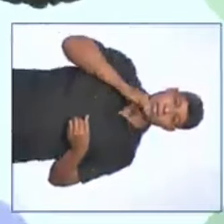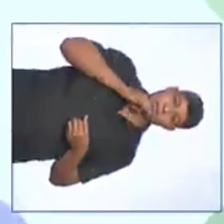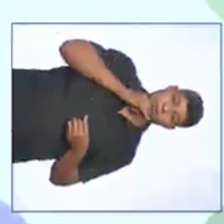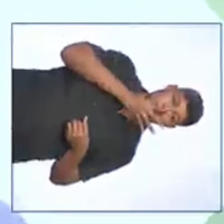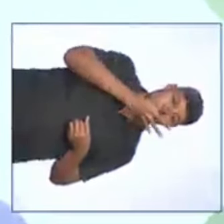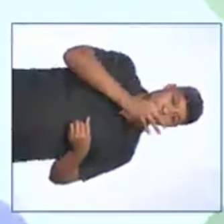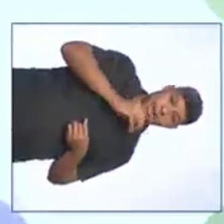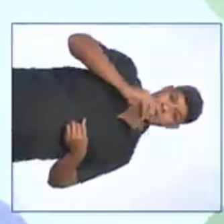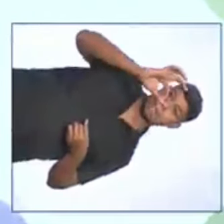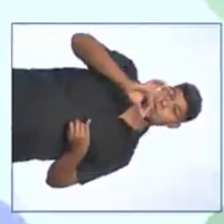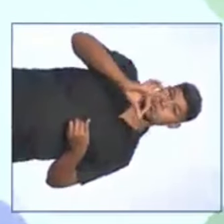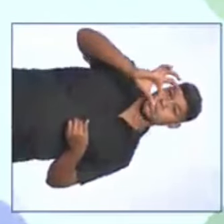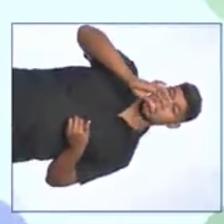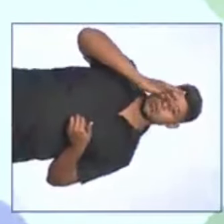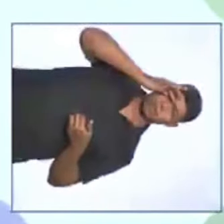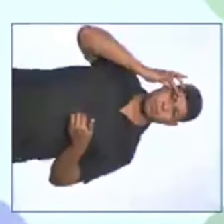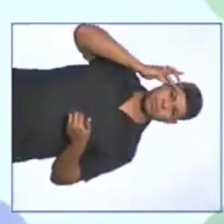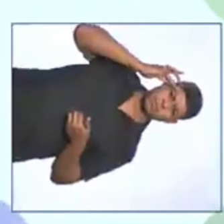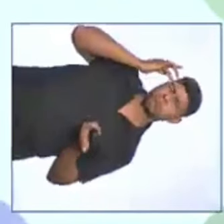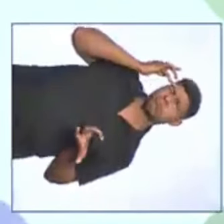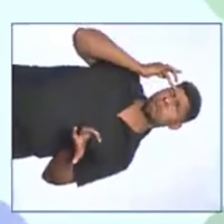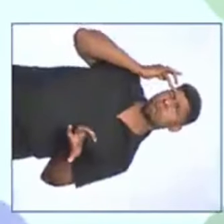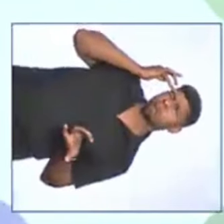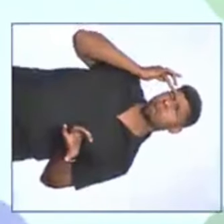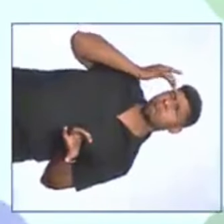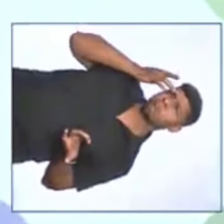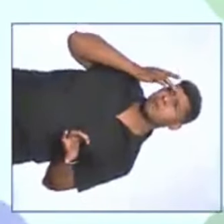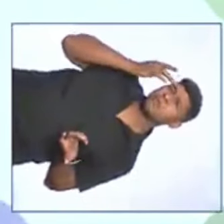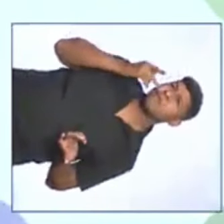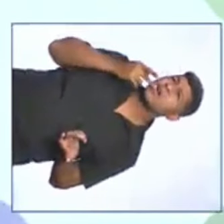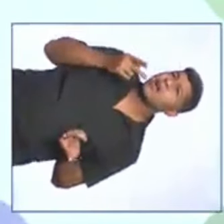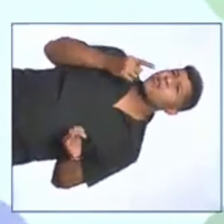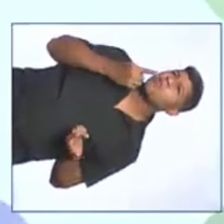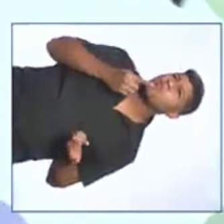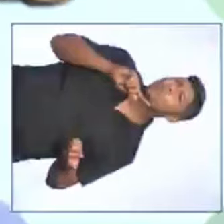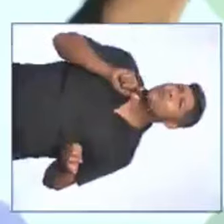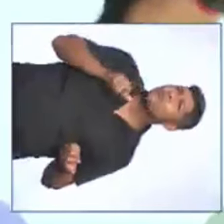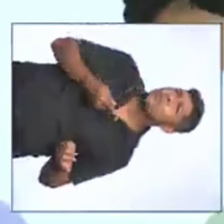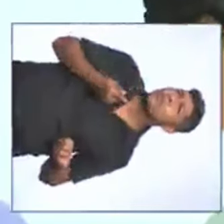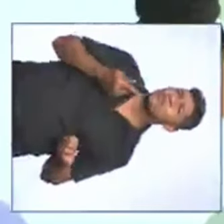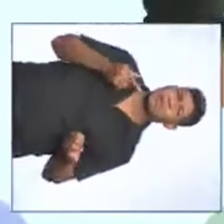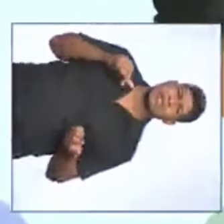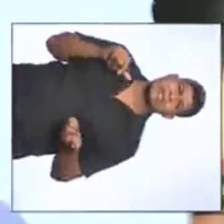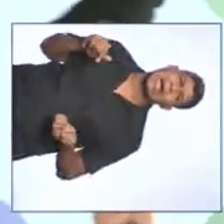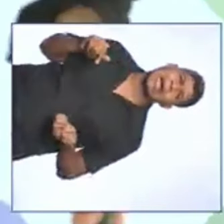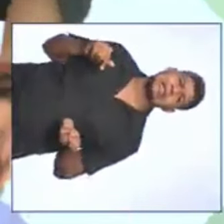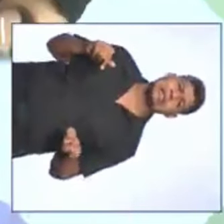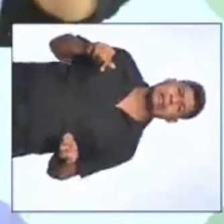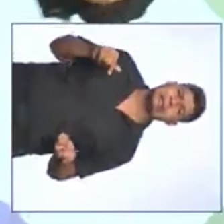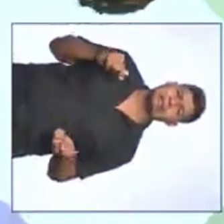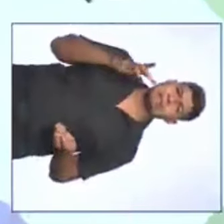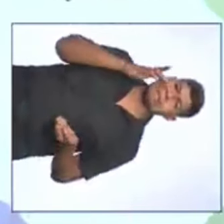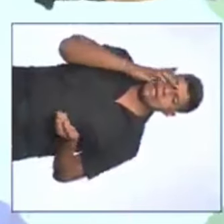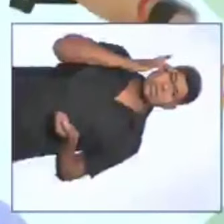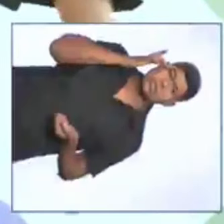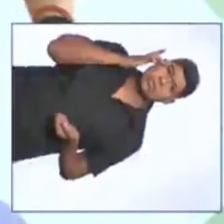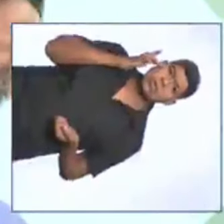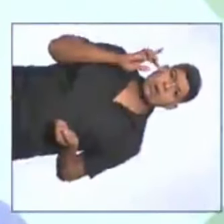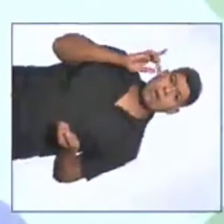40% da população, porque aí ninguém vai ficar falando, não, porque 1,6 bilhões de pessoas